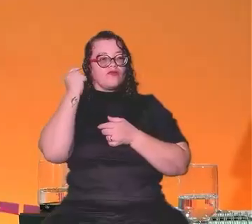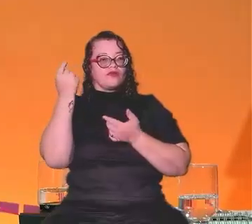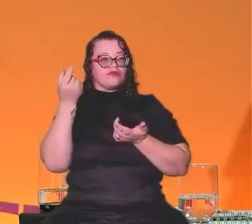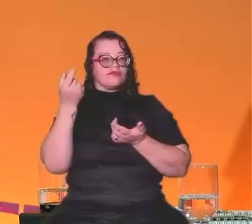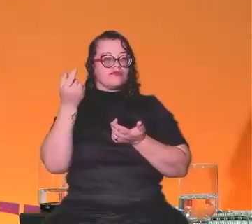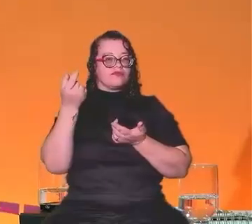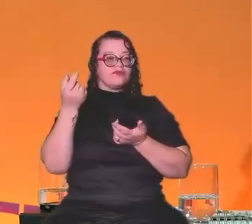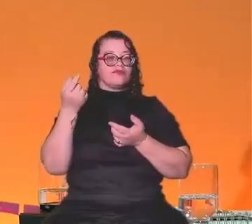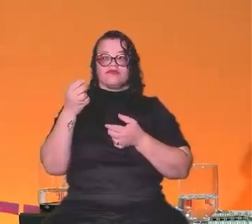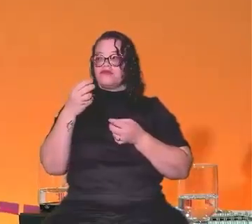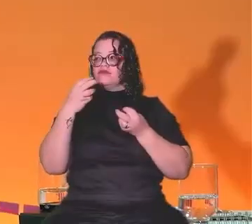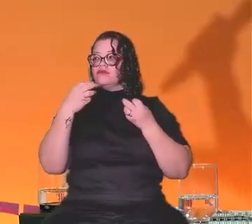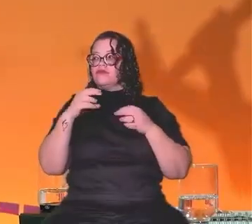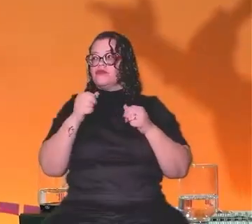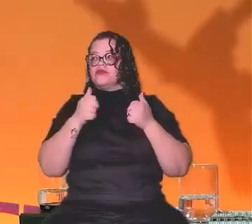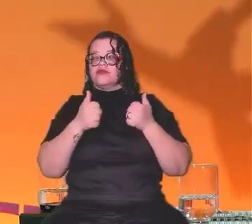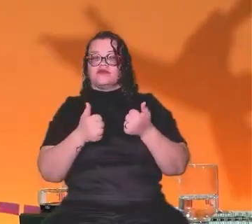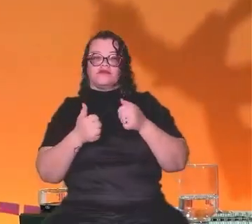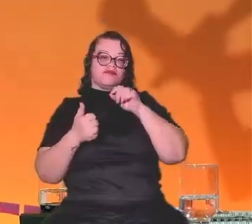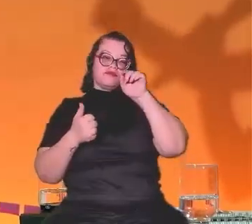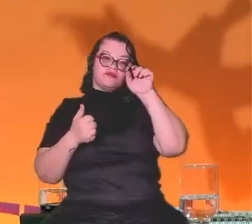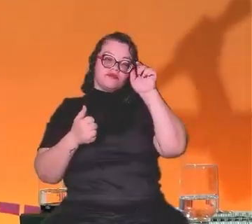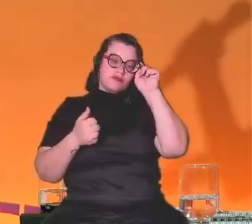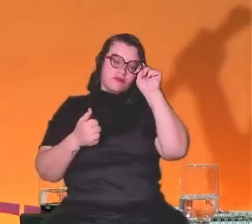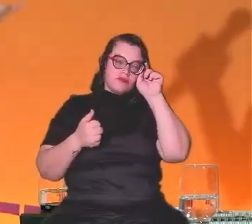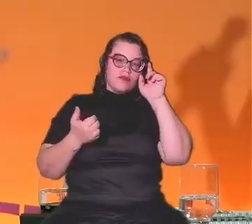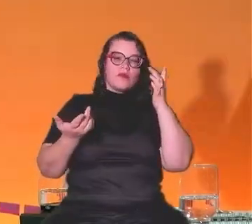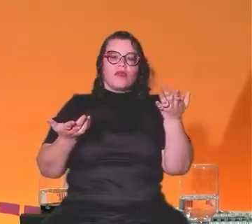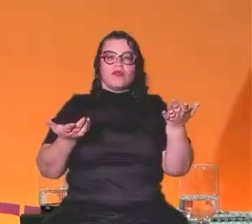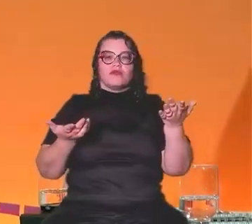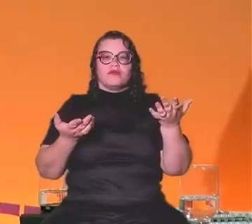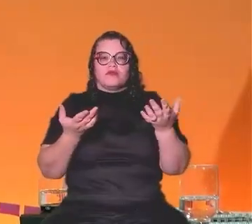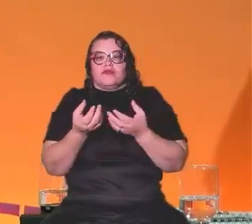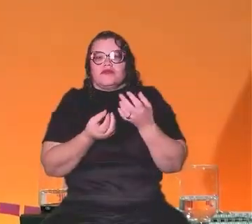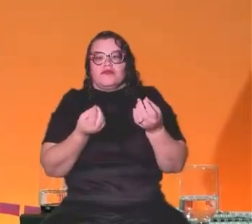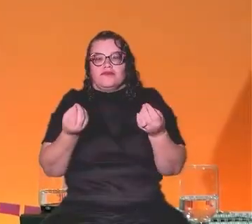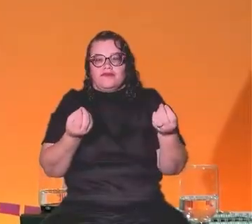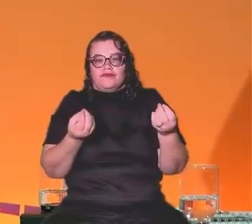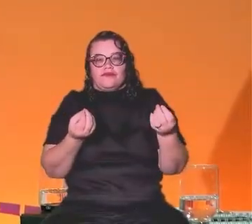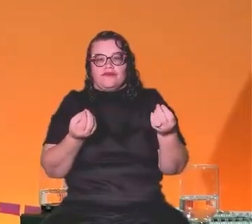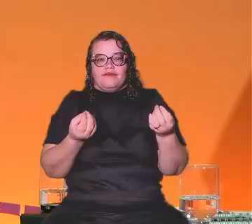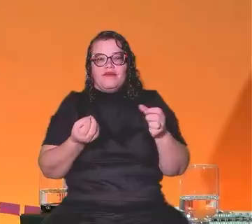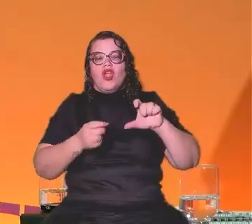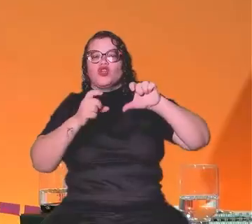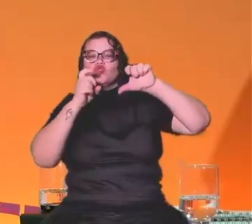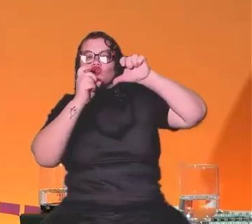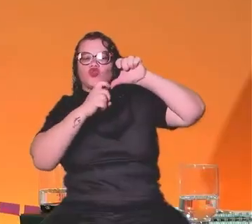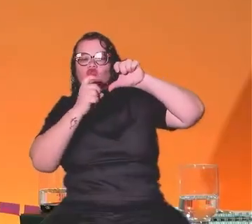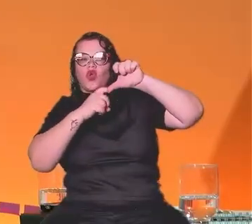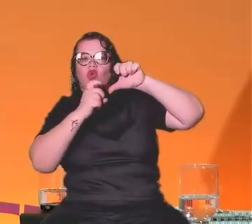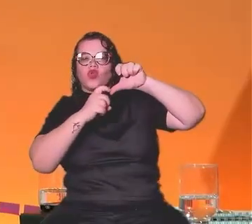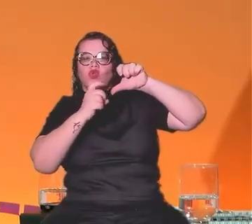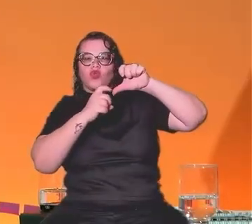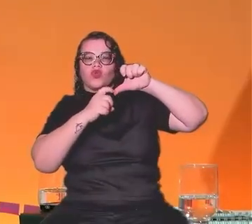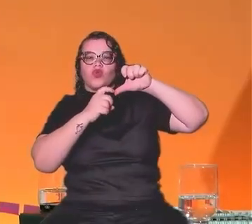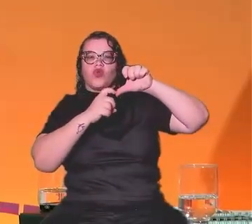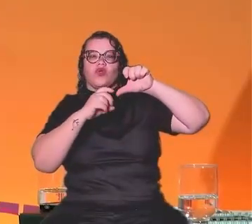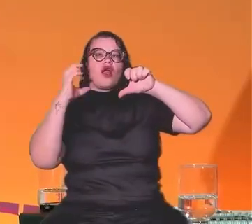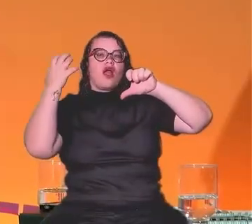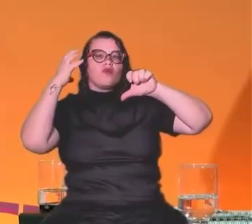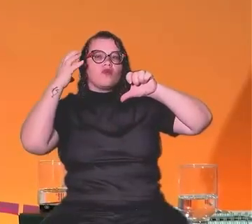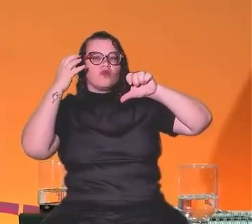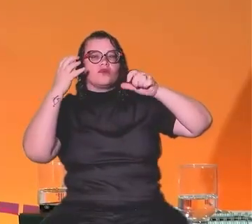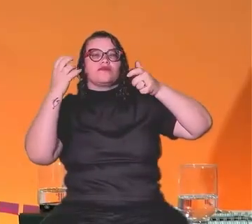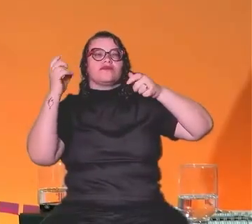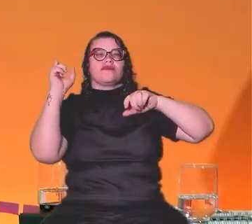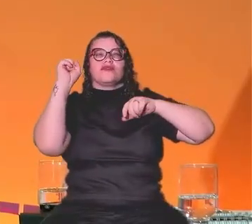a mensagem em 2 vezes. O vídeo do TikTok. Então, essas coisas do TikTok. Escutar uma música hoje é uma